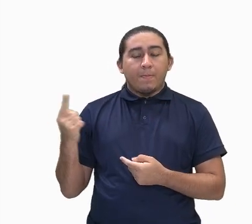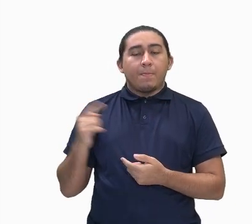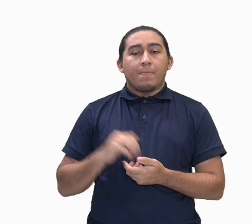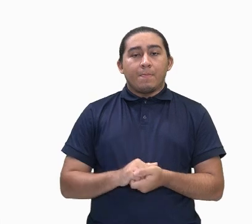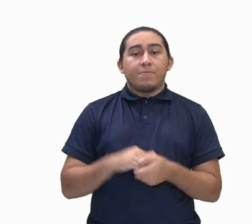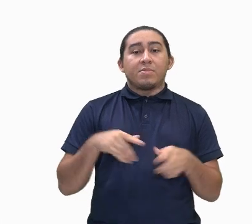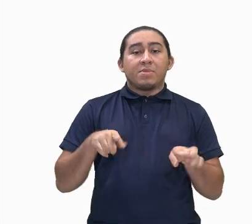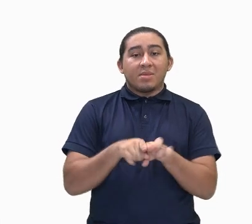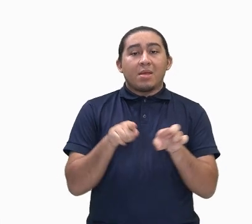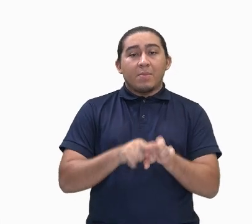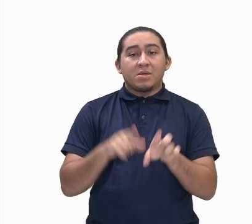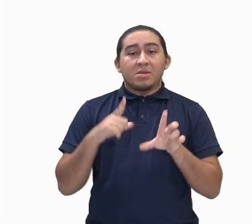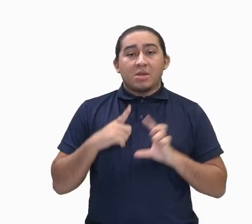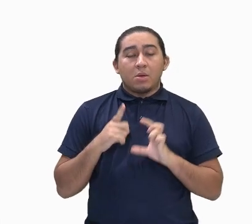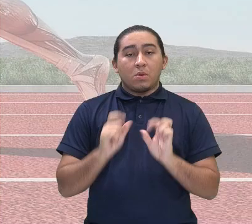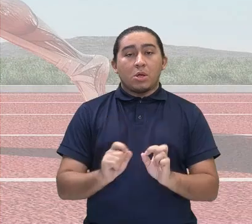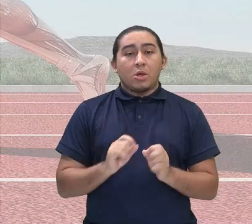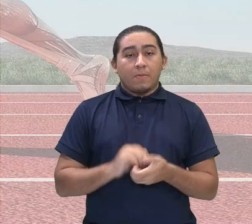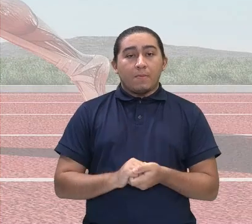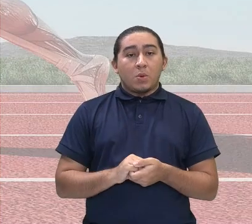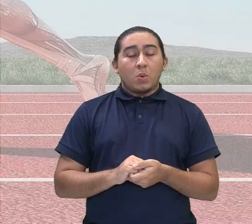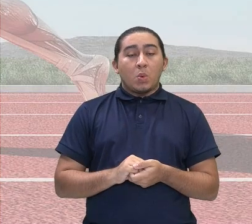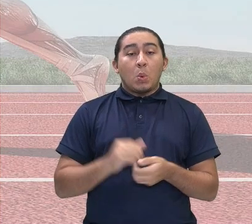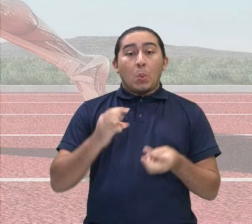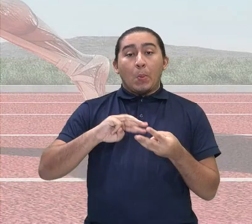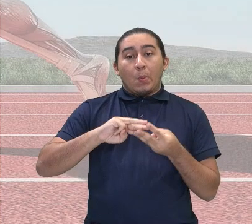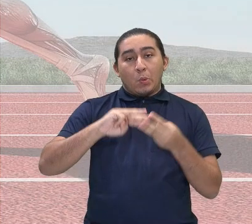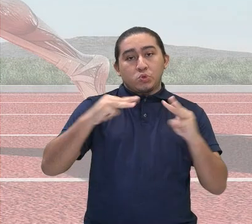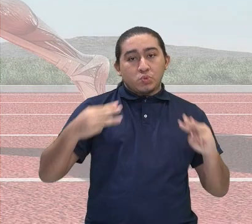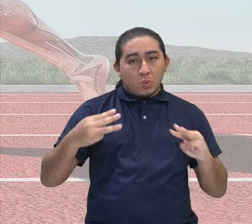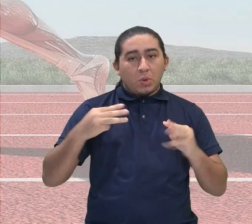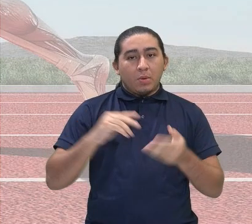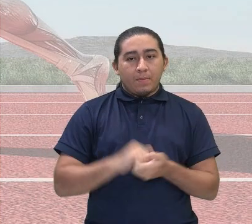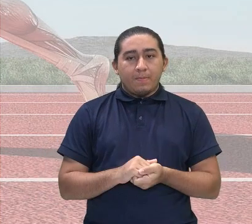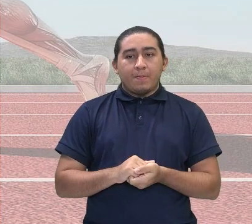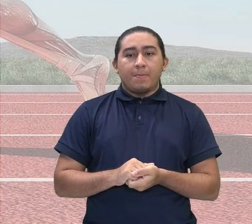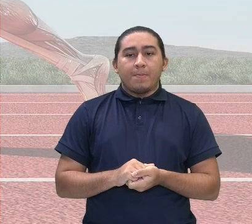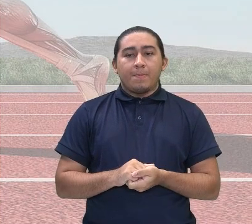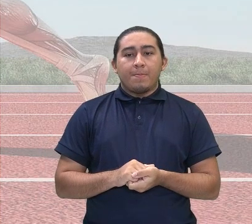vai encontrar o tecido muscular. Vamos ver mais informações aí sobre ele.